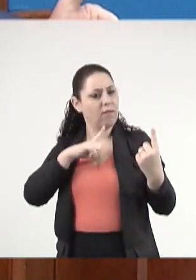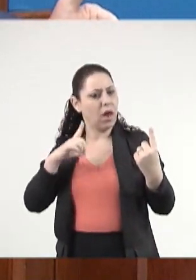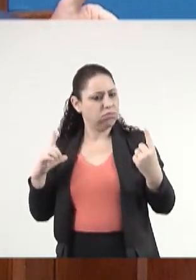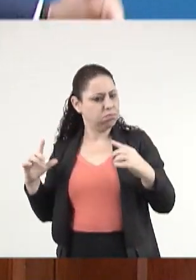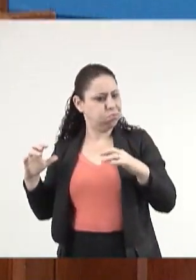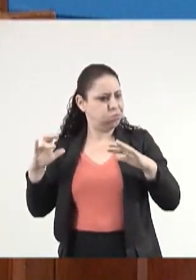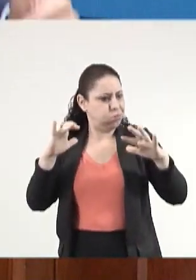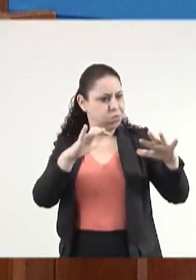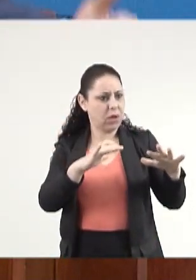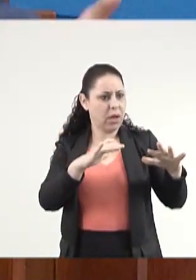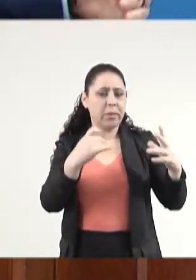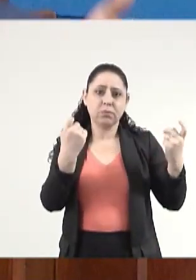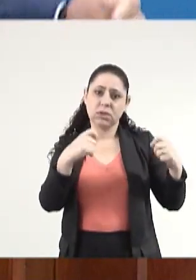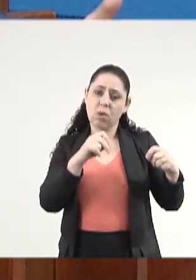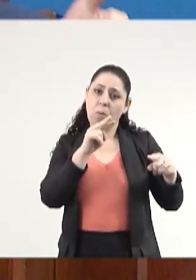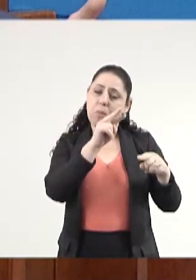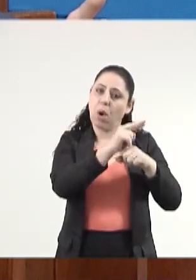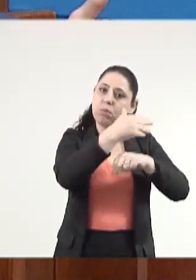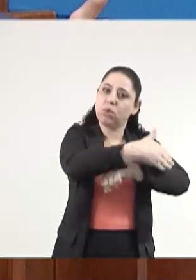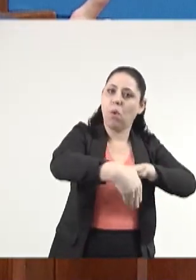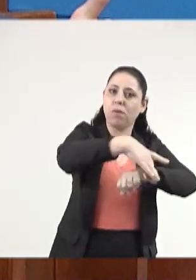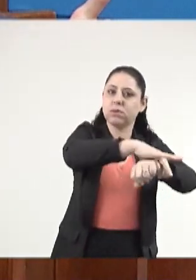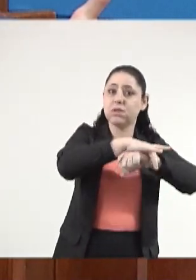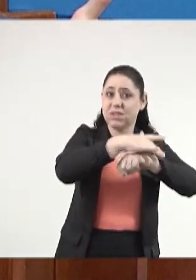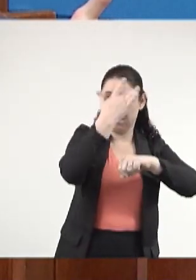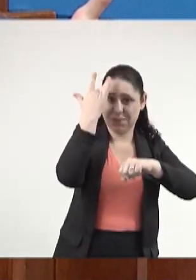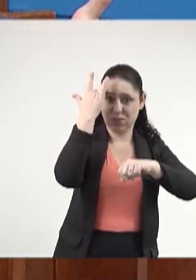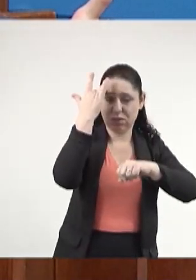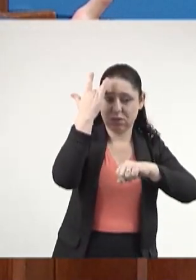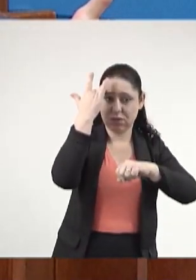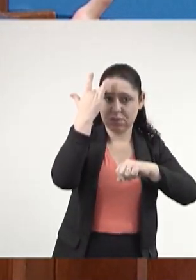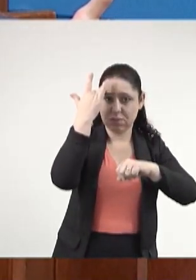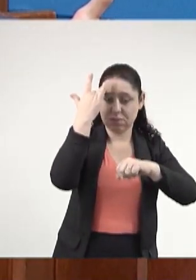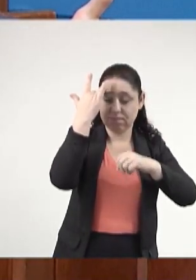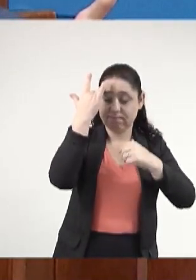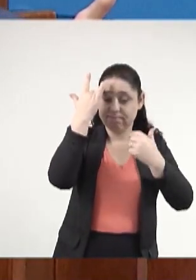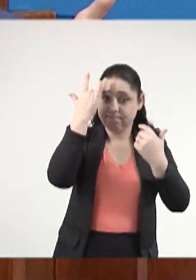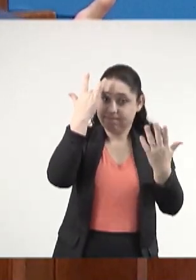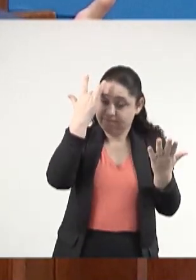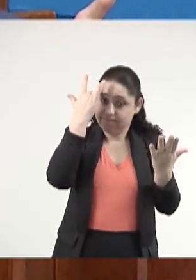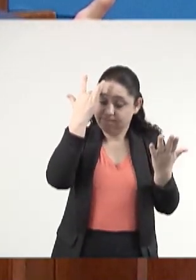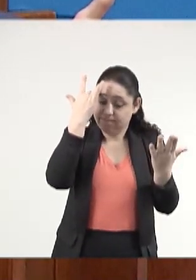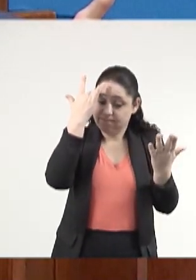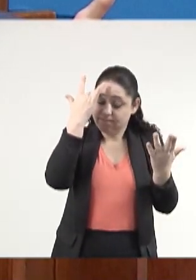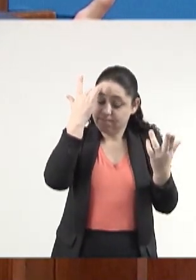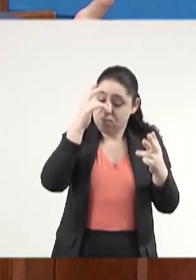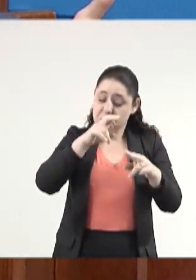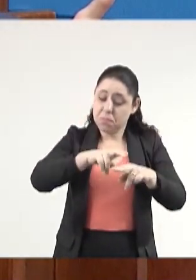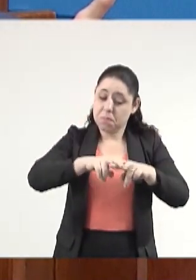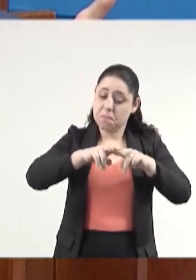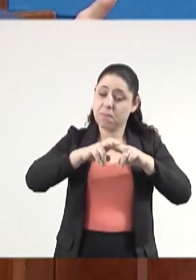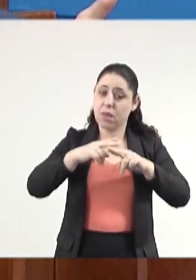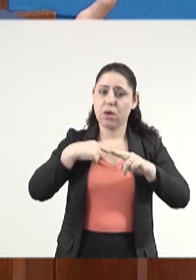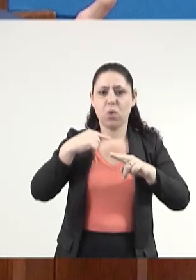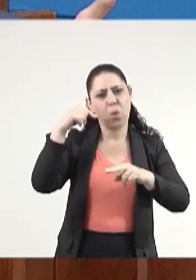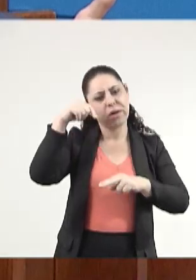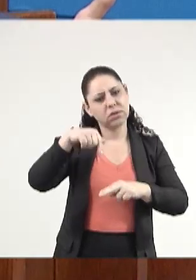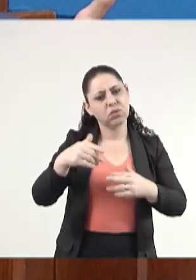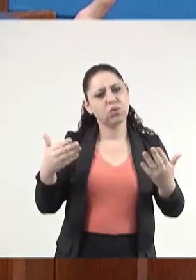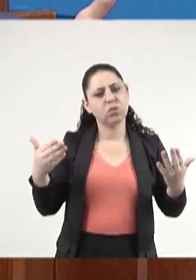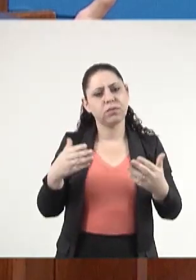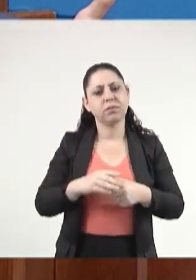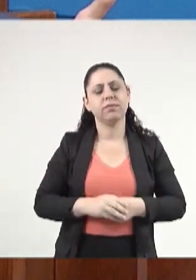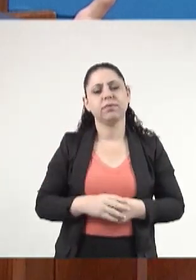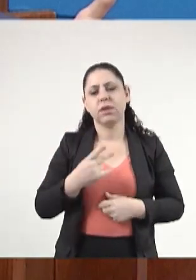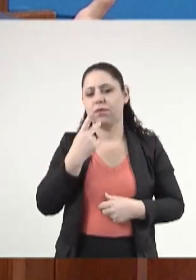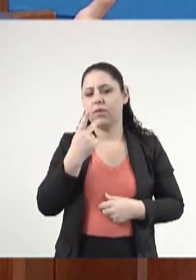lá. A polícia deveria estar lá para proteger as pessoas. Então, eu aqui